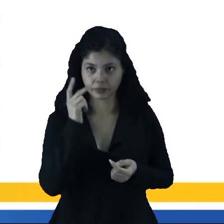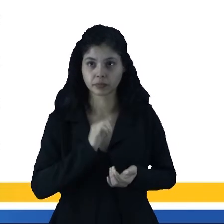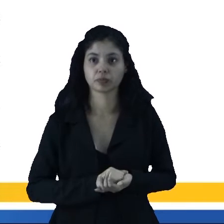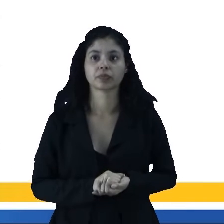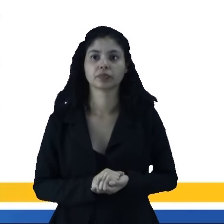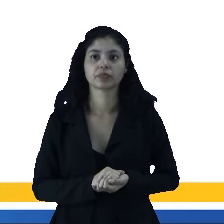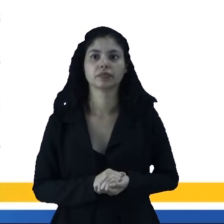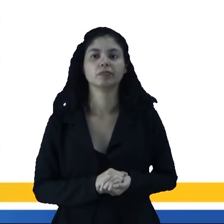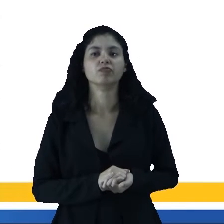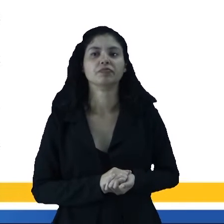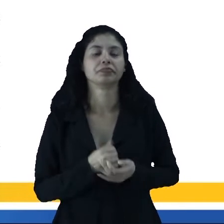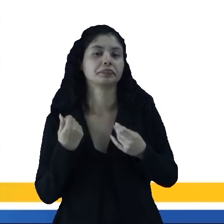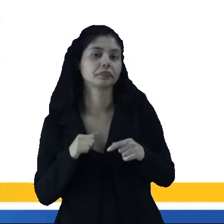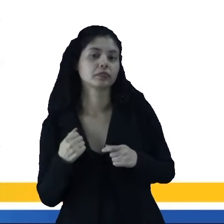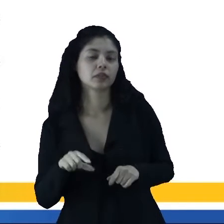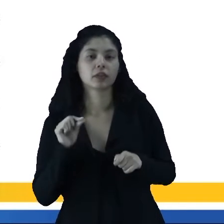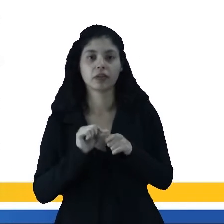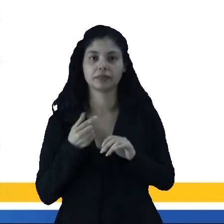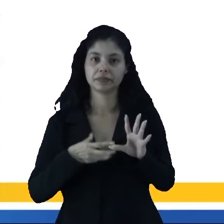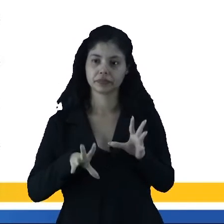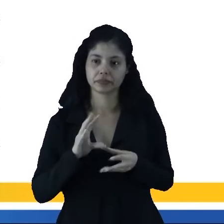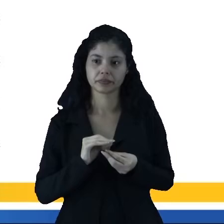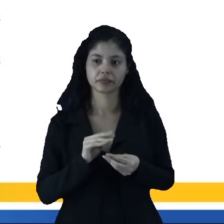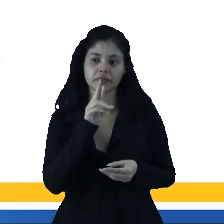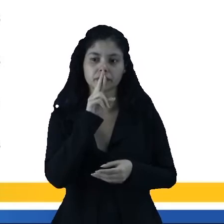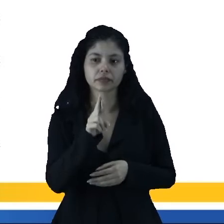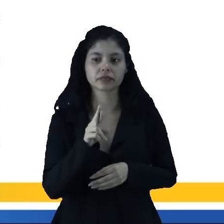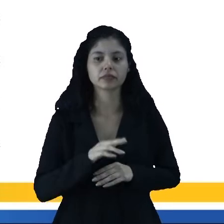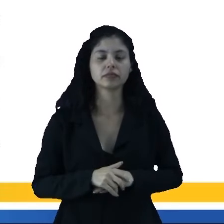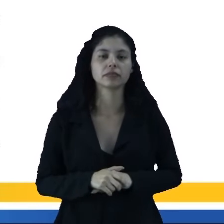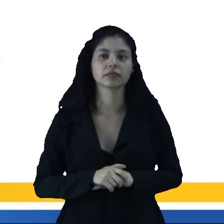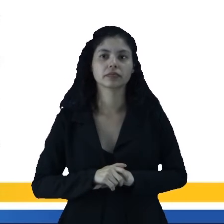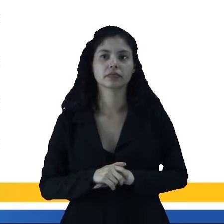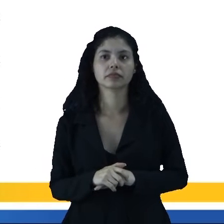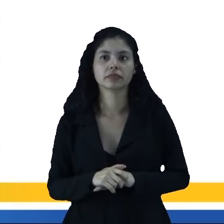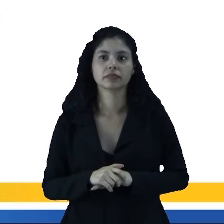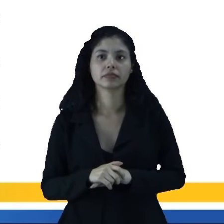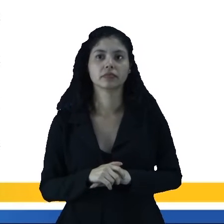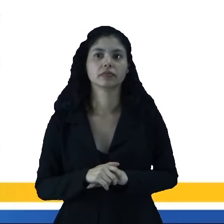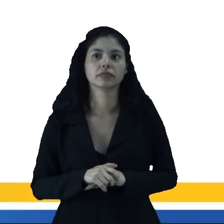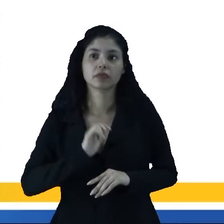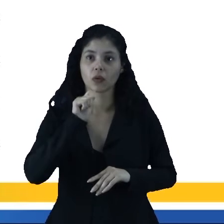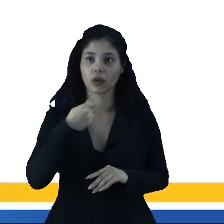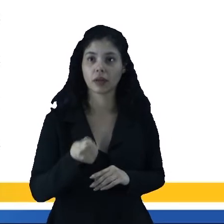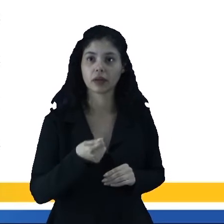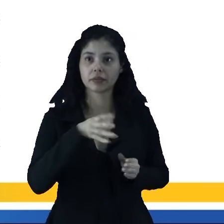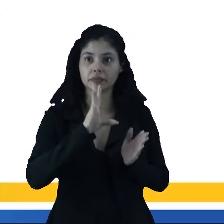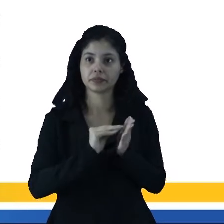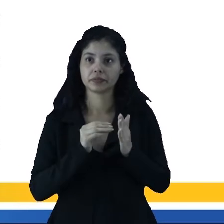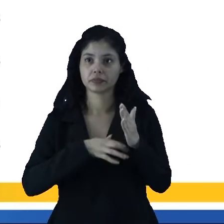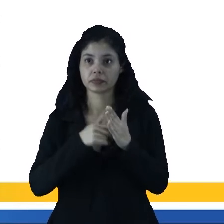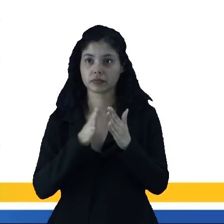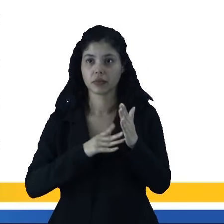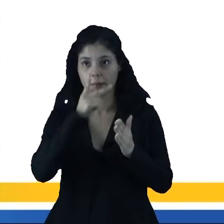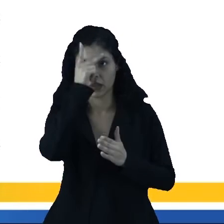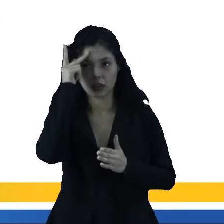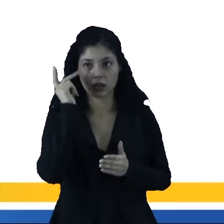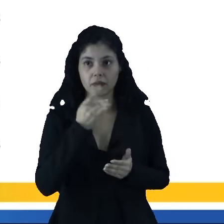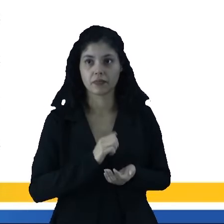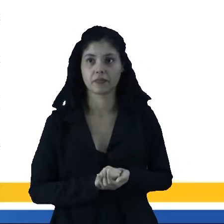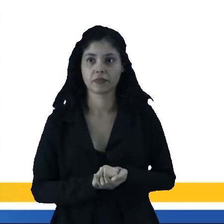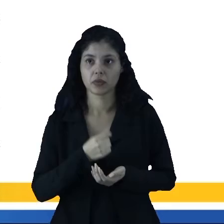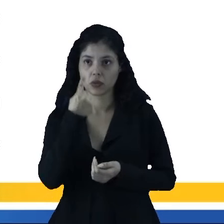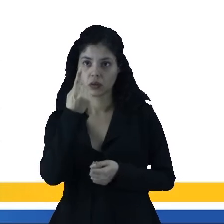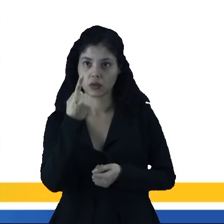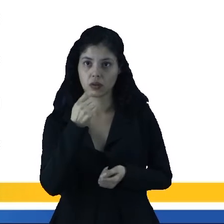nesse heredograma. Então eu preciso fazer o resumo para ajudar a resolver. No heredograma, os símbolos preenchidos representam pessoas